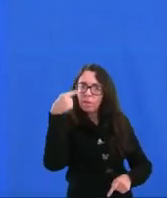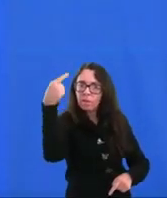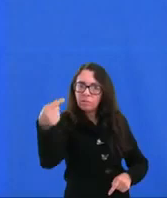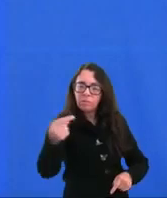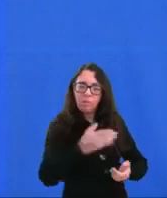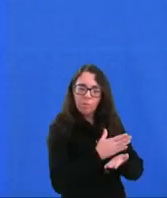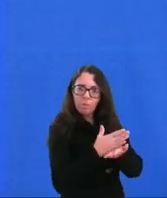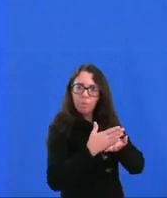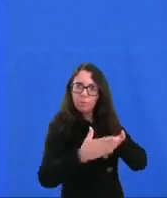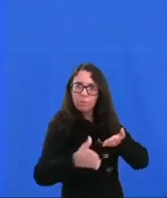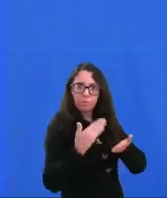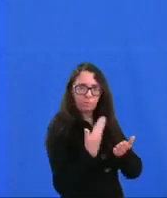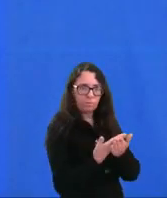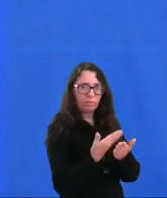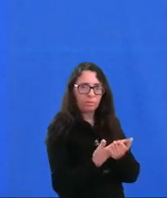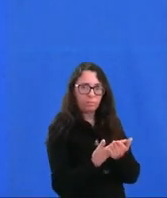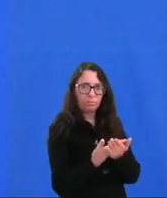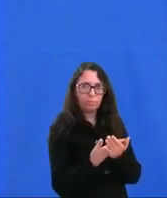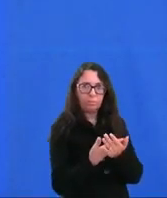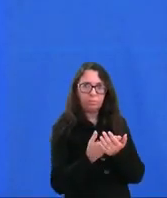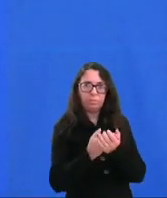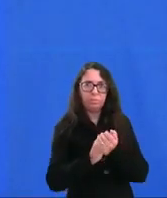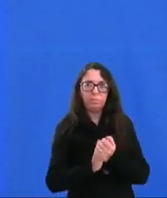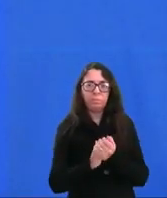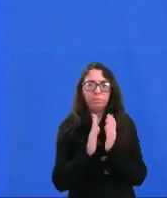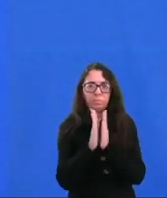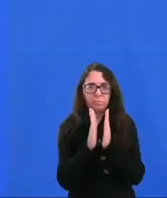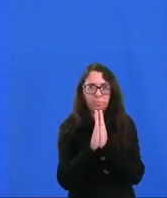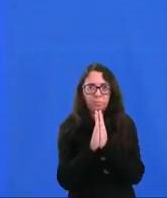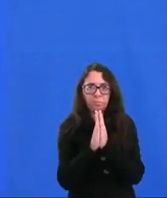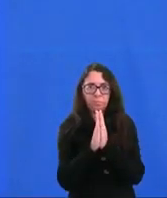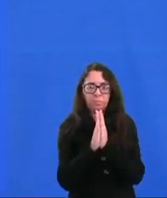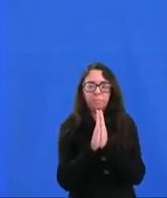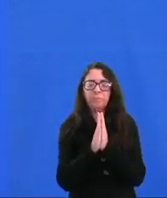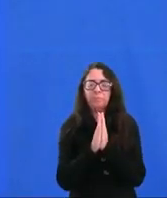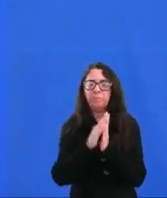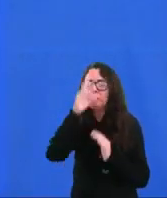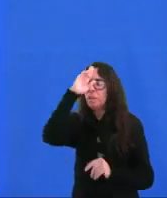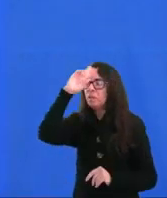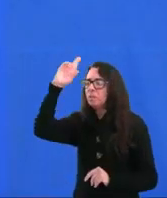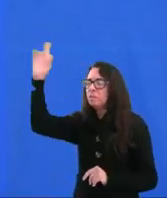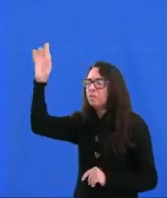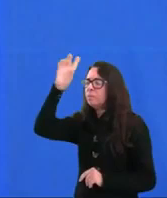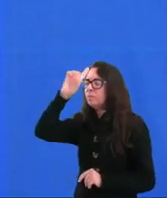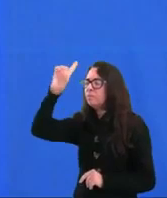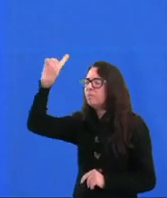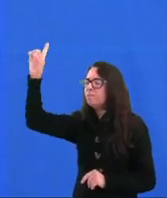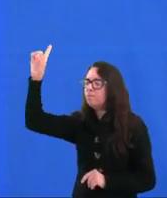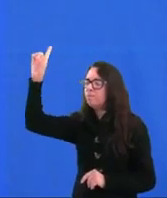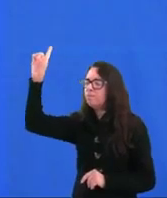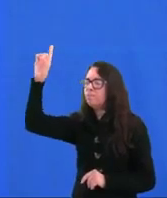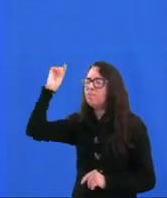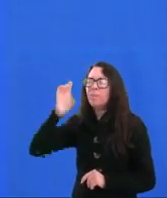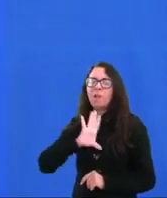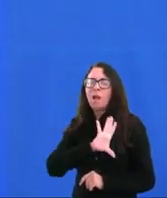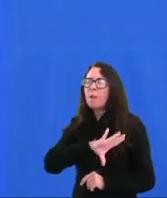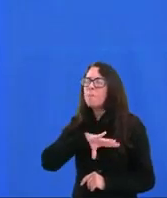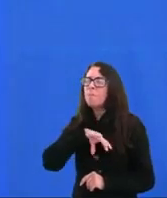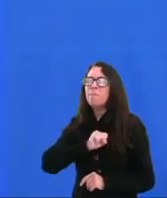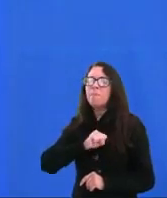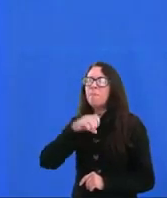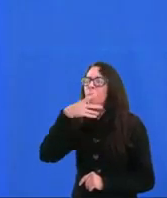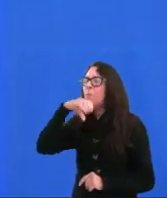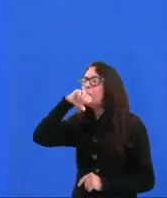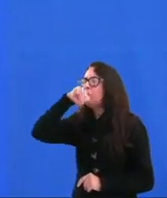nosso Pai, em nome do Teu Filho amado Jesus Cristo, nós te rendemos graças por esse momento que nós tivemos